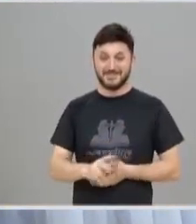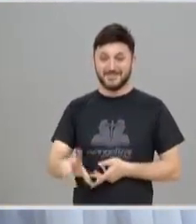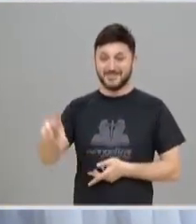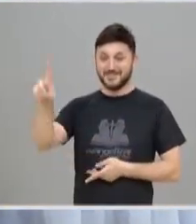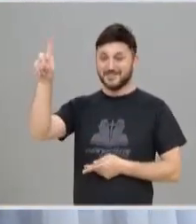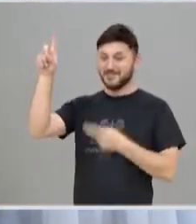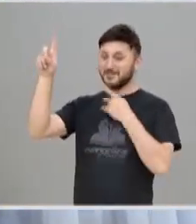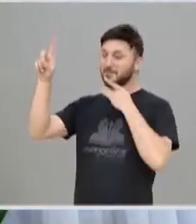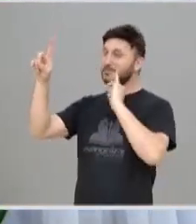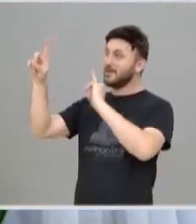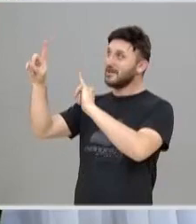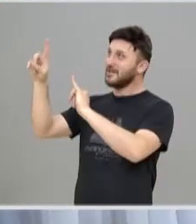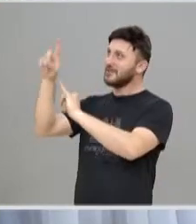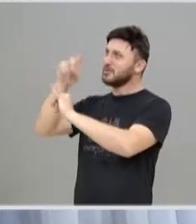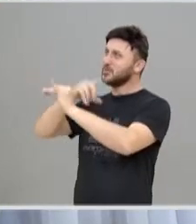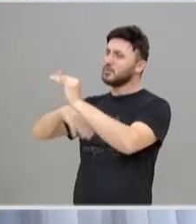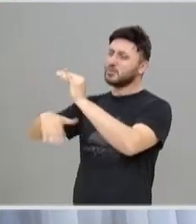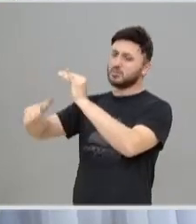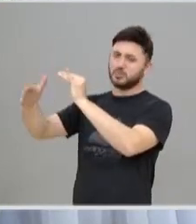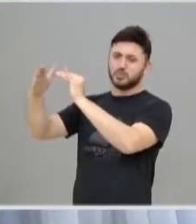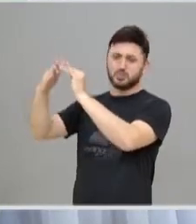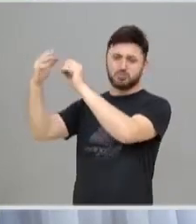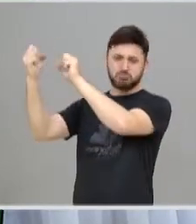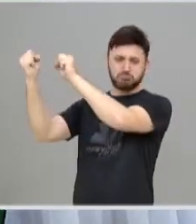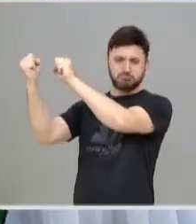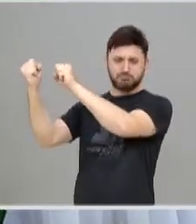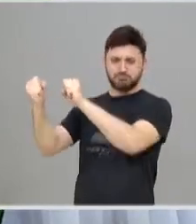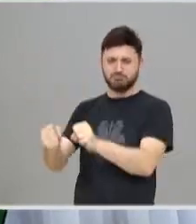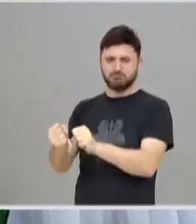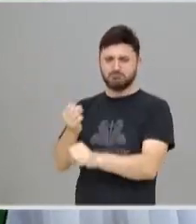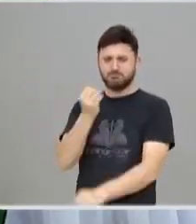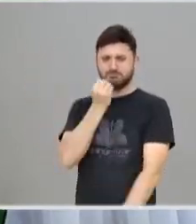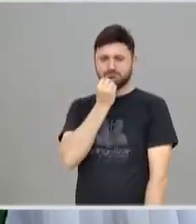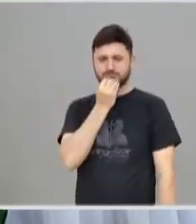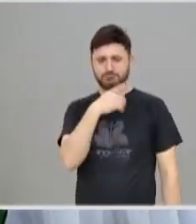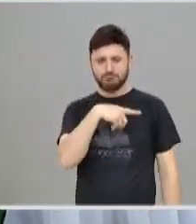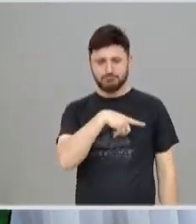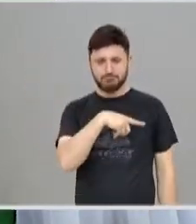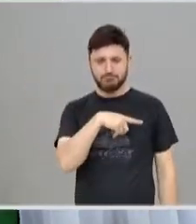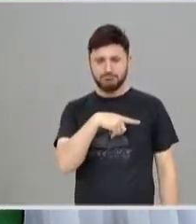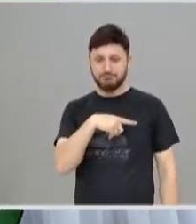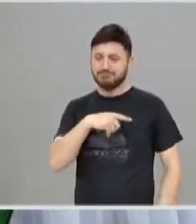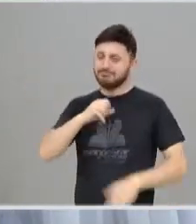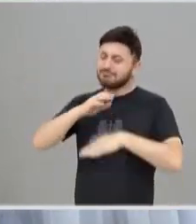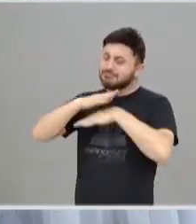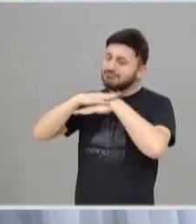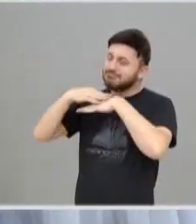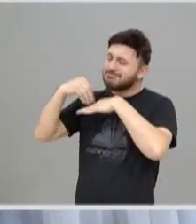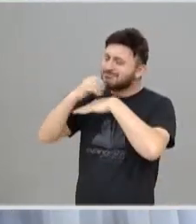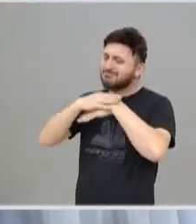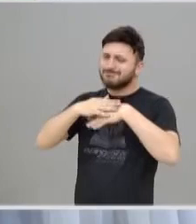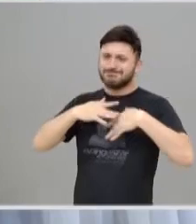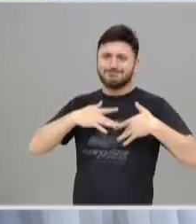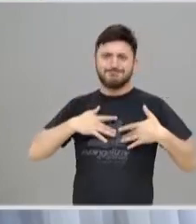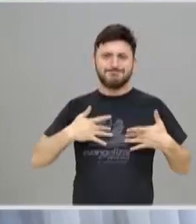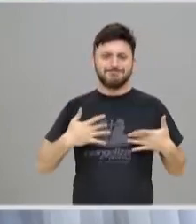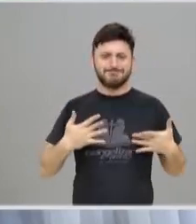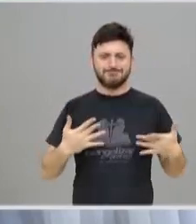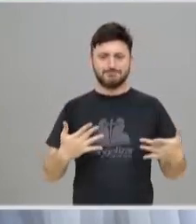Deus Pai, bondoso e poderoso, carinhoso e